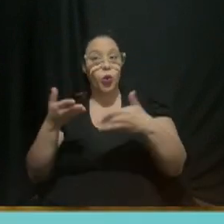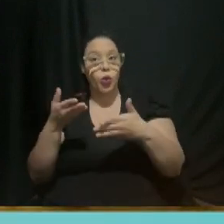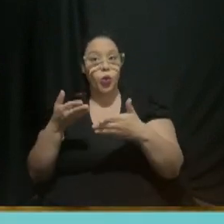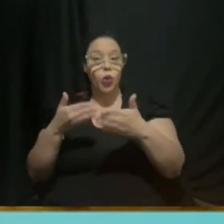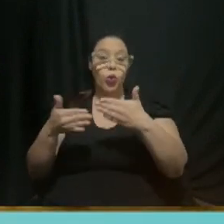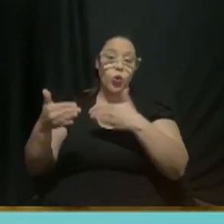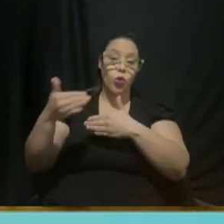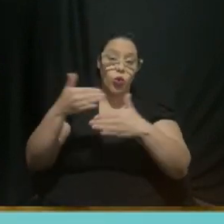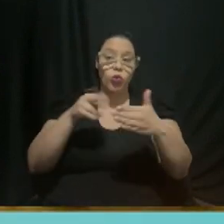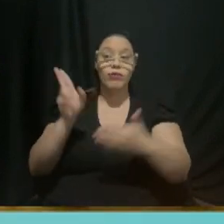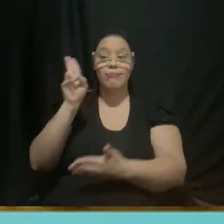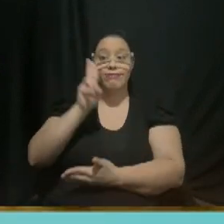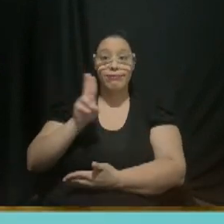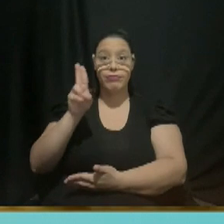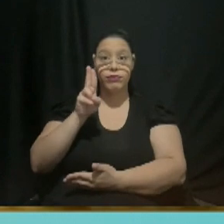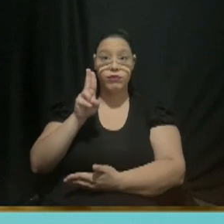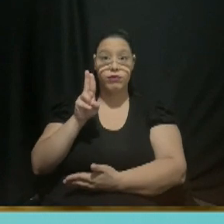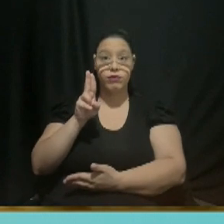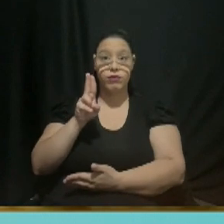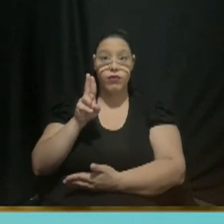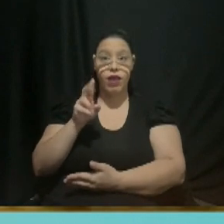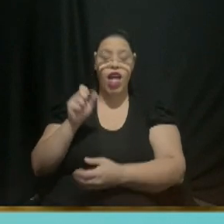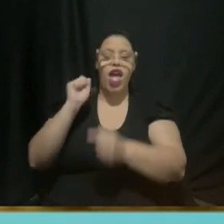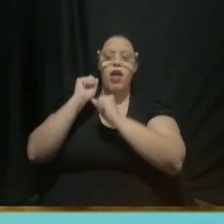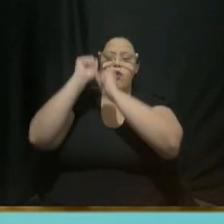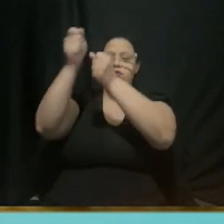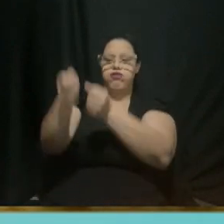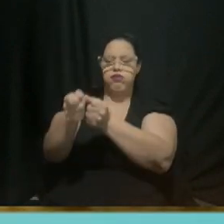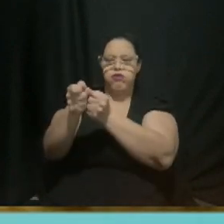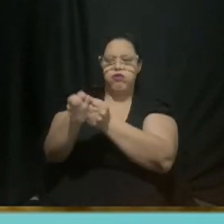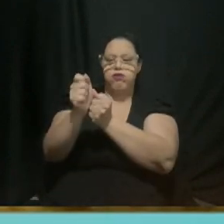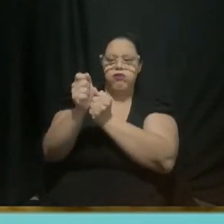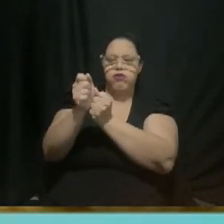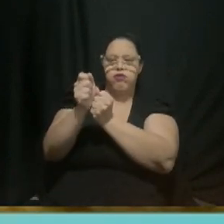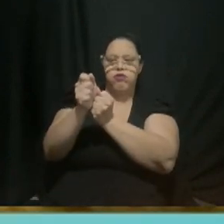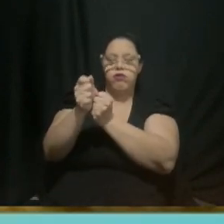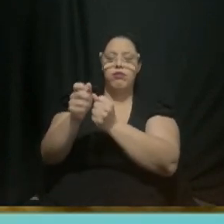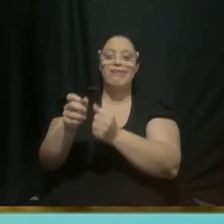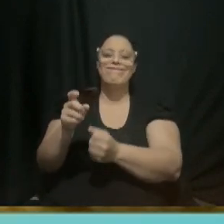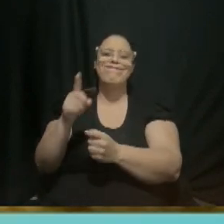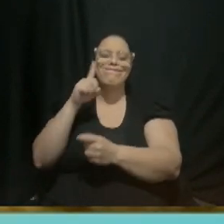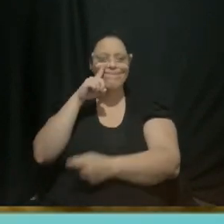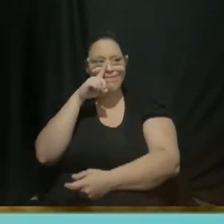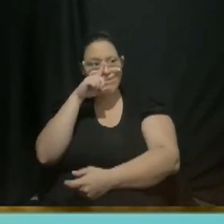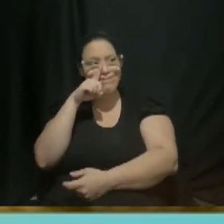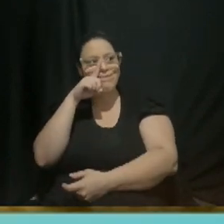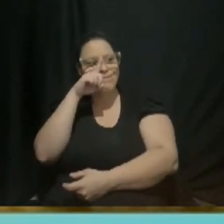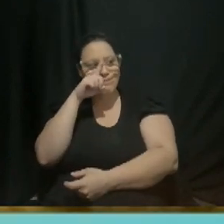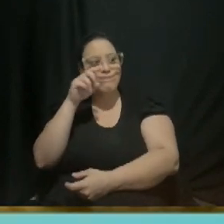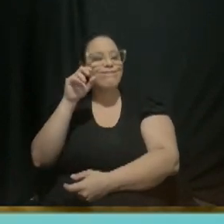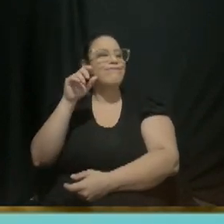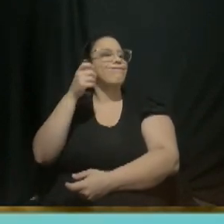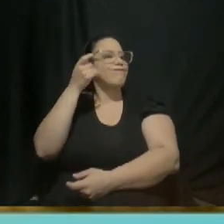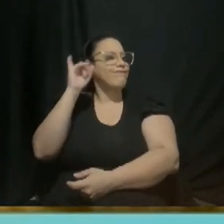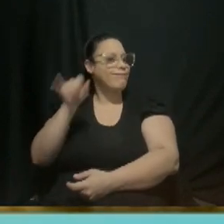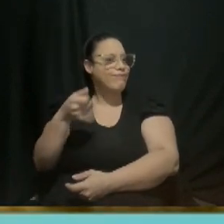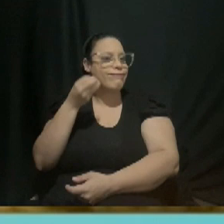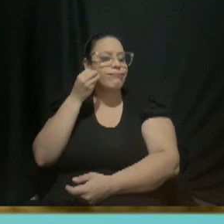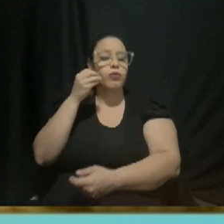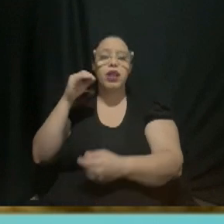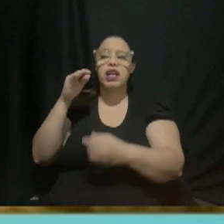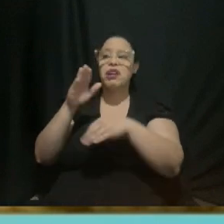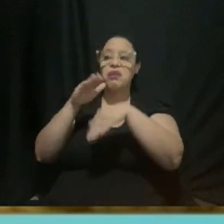em campeonatos de pescaria, colocando em risco a possibilidade de encontrar indivíduos mais velhos e,